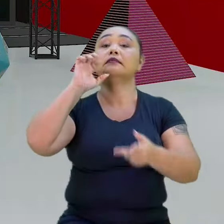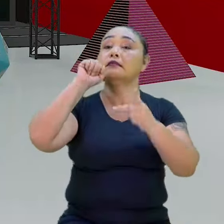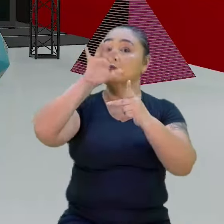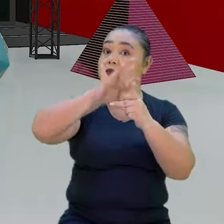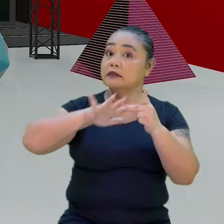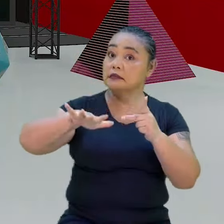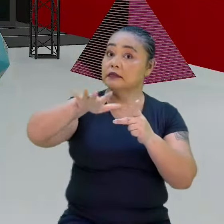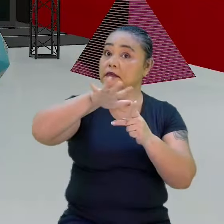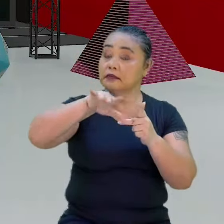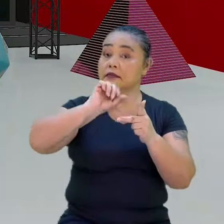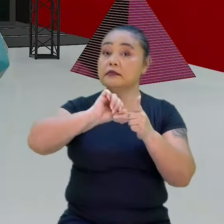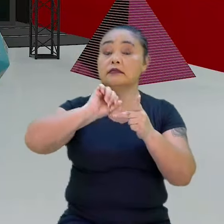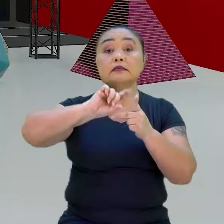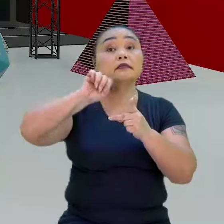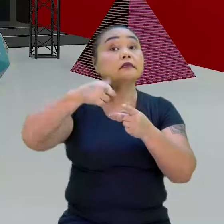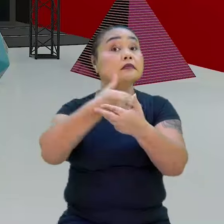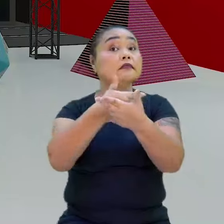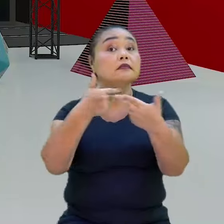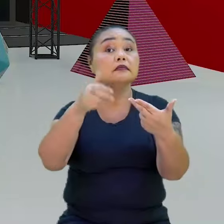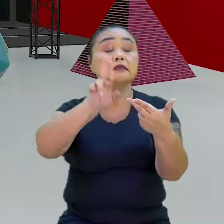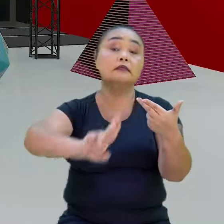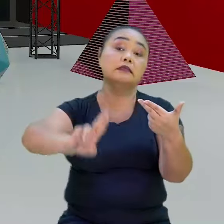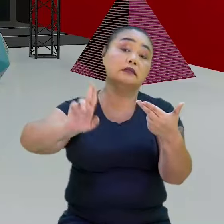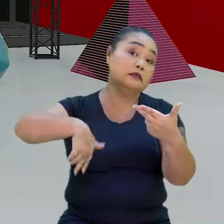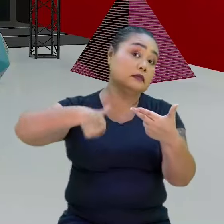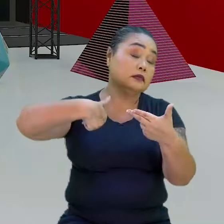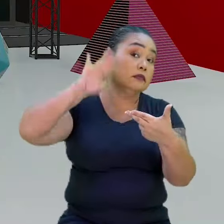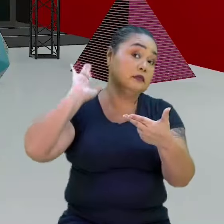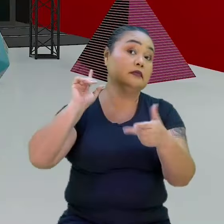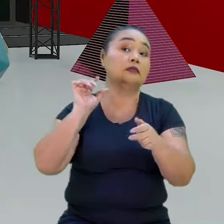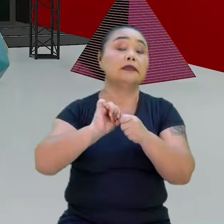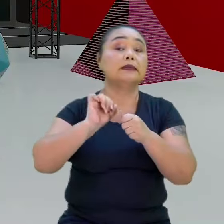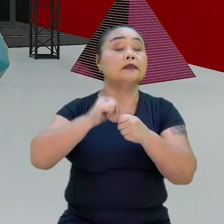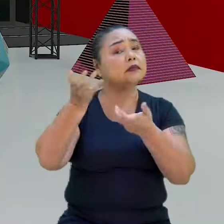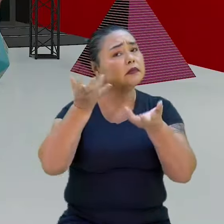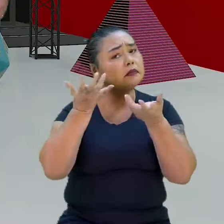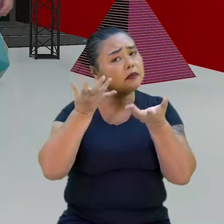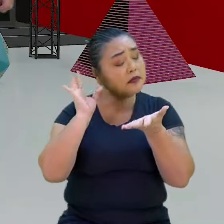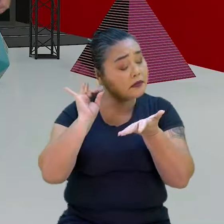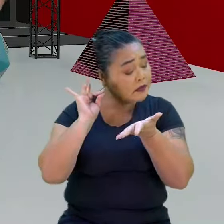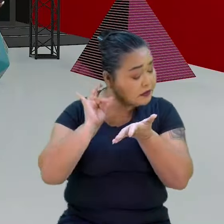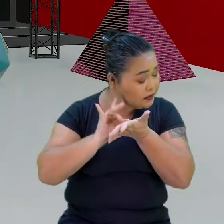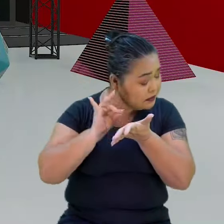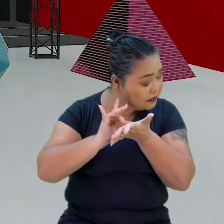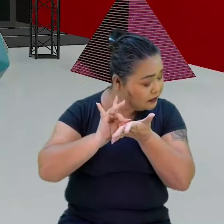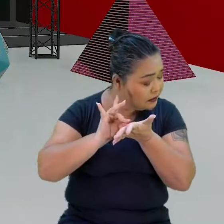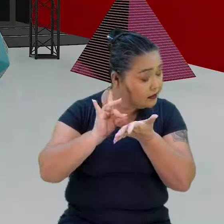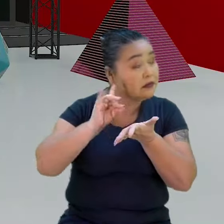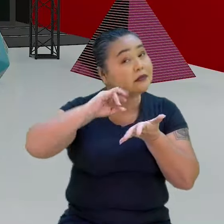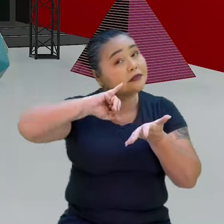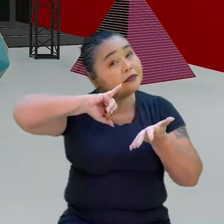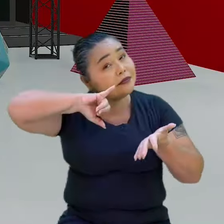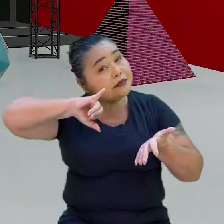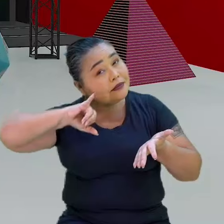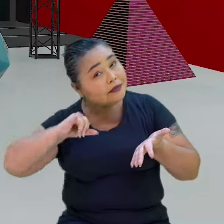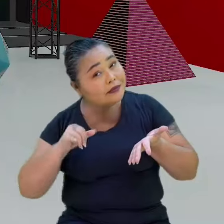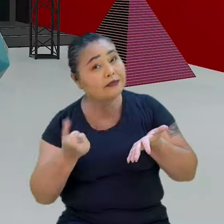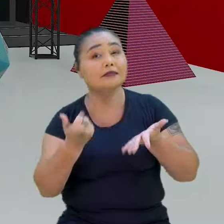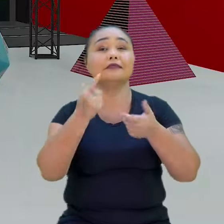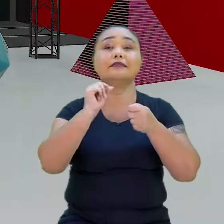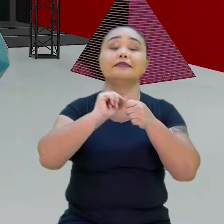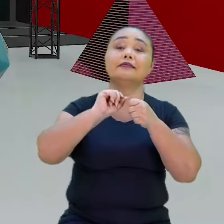coisas que você vai utilizar muito e nós esperamos de verdade que vocês tenham aproveitado e aproveitado